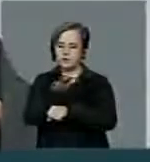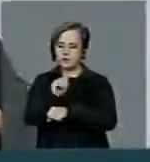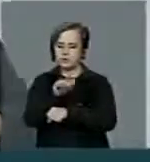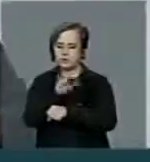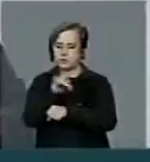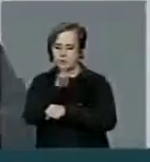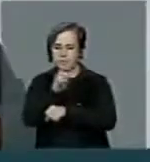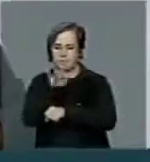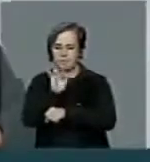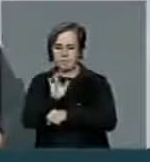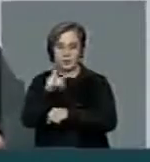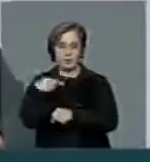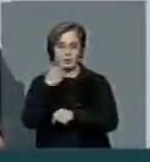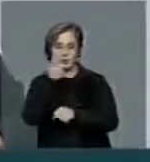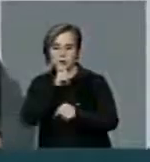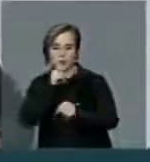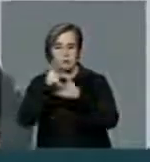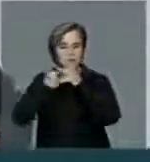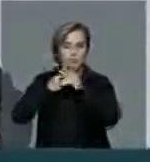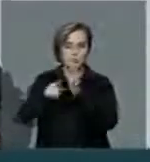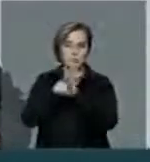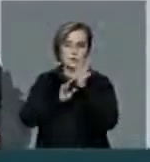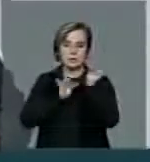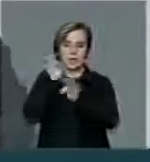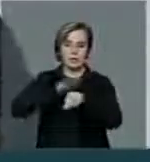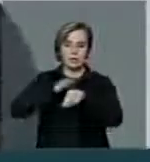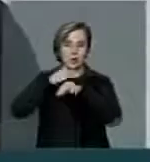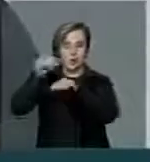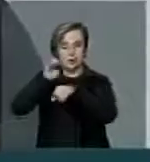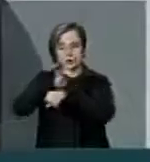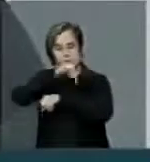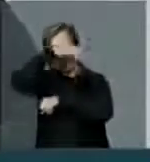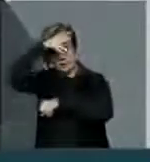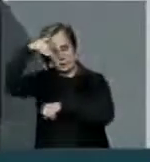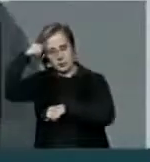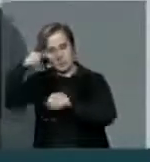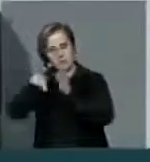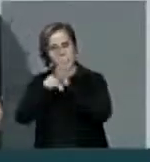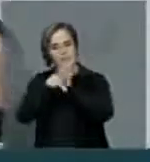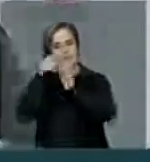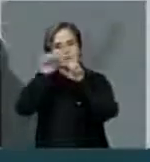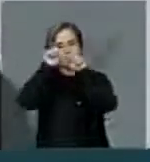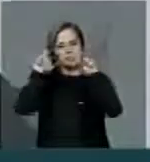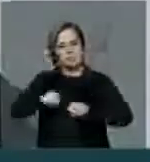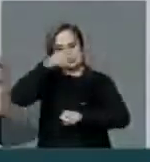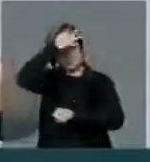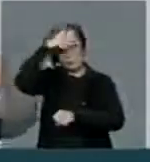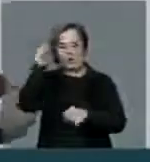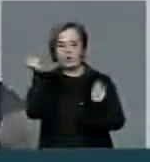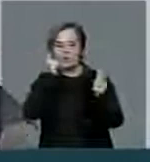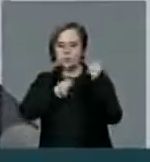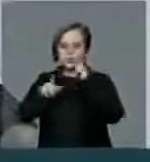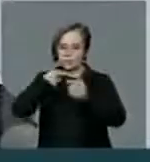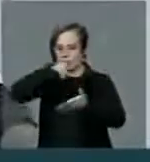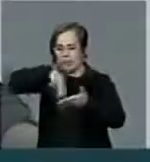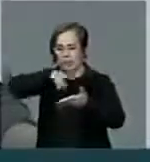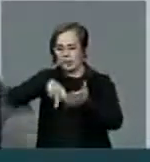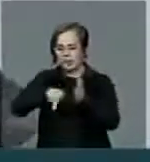estamos corrigindo tecnologicamente isso, para que o sistema do Mato Grosso possa ser lido pelo